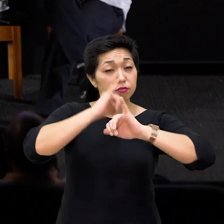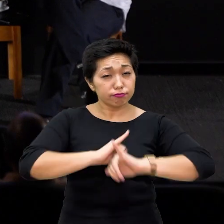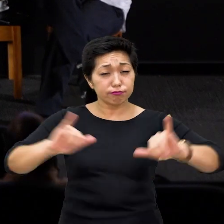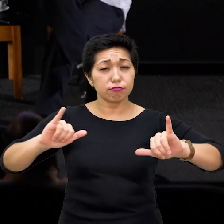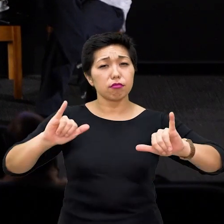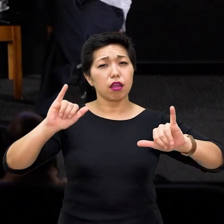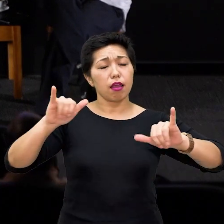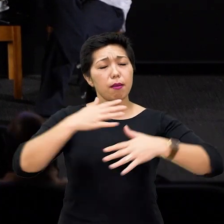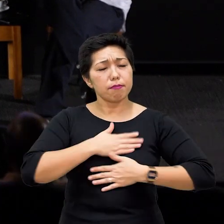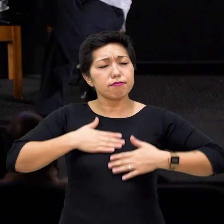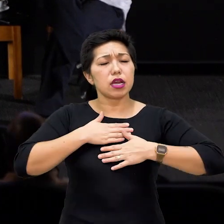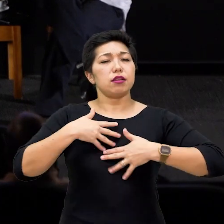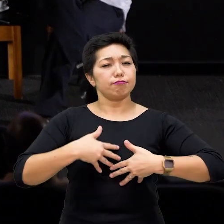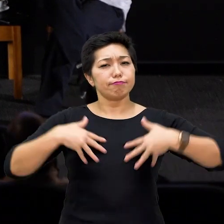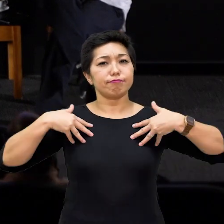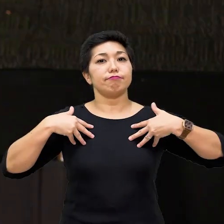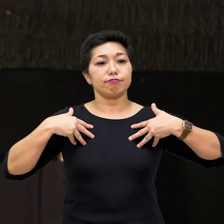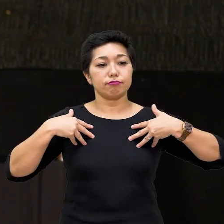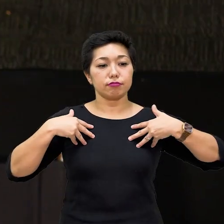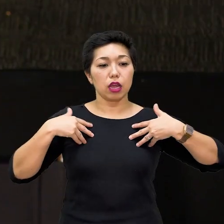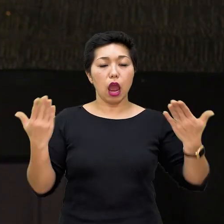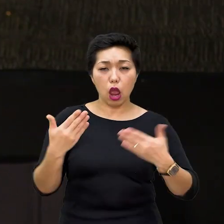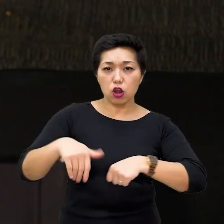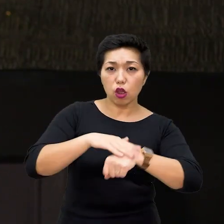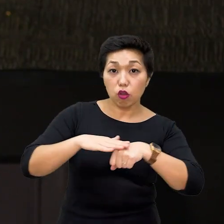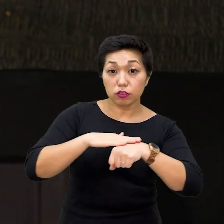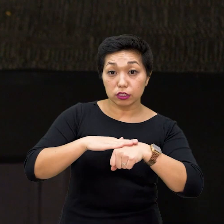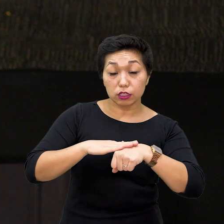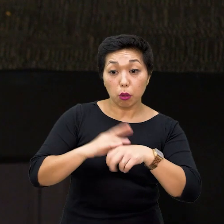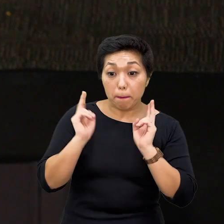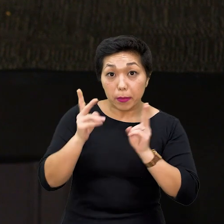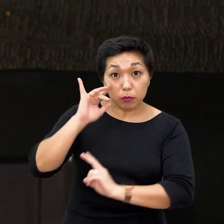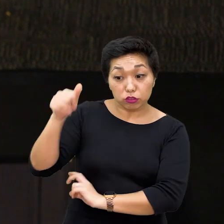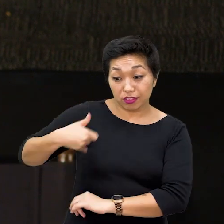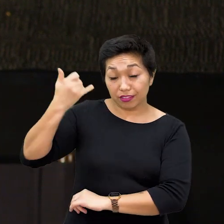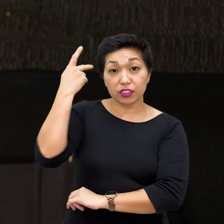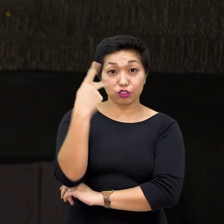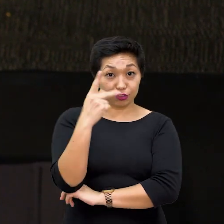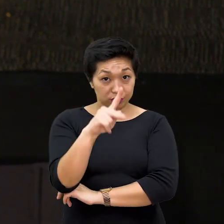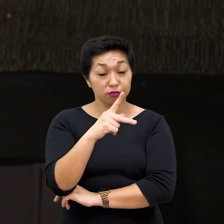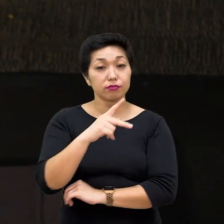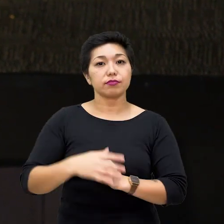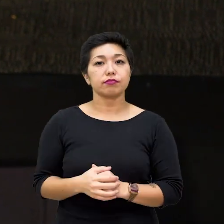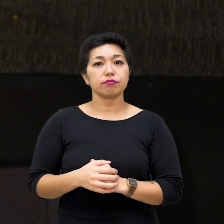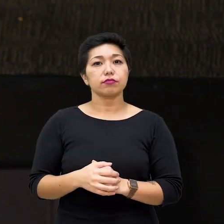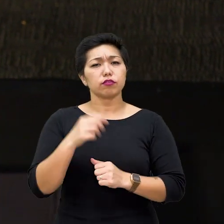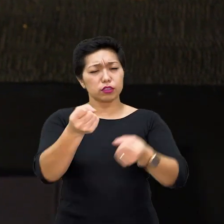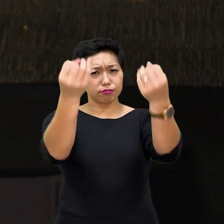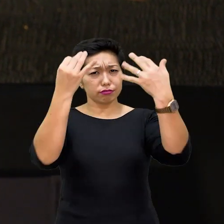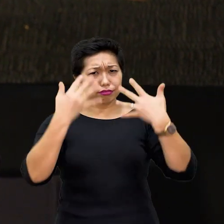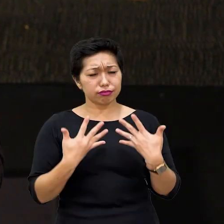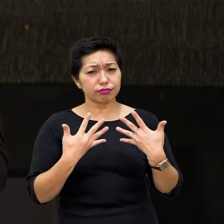alegria imensa, Eduardo, estar falando com você no dia do teu aniversário, ouvir você